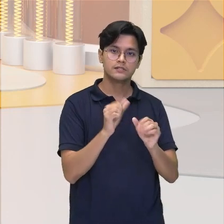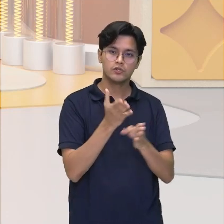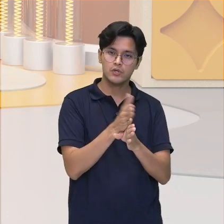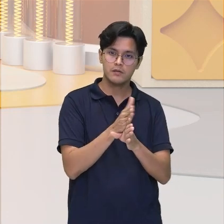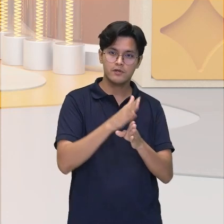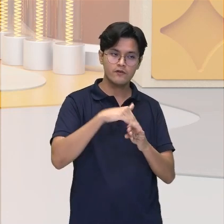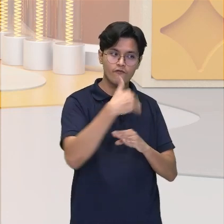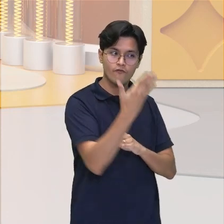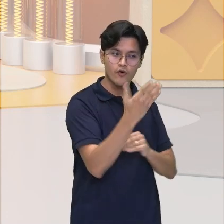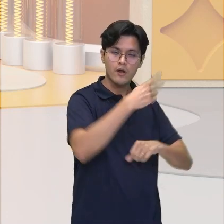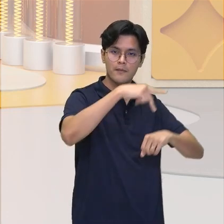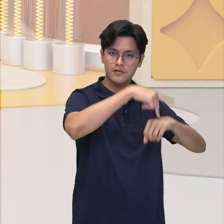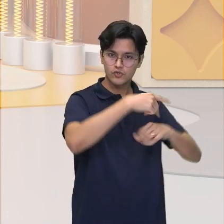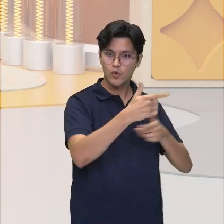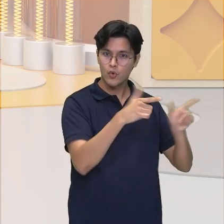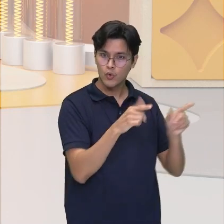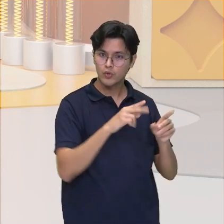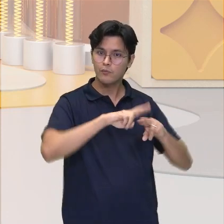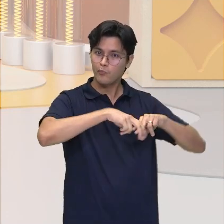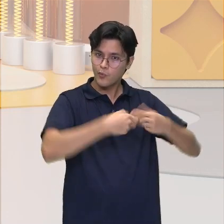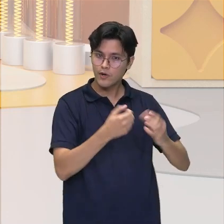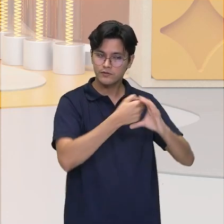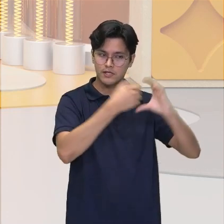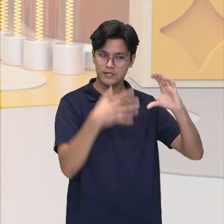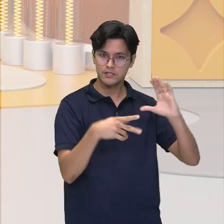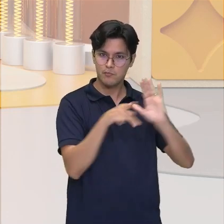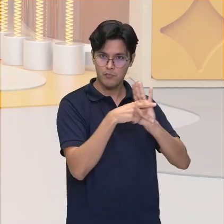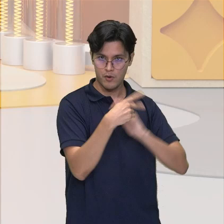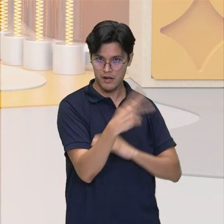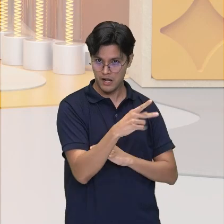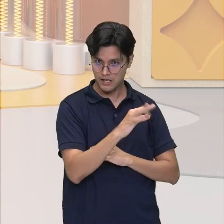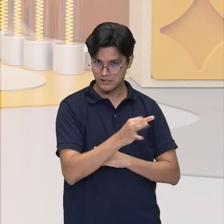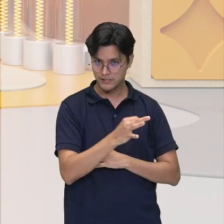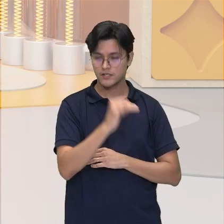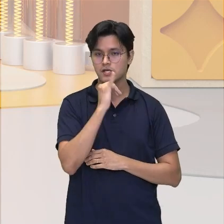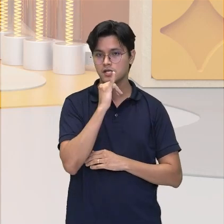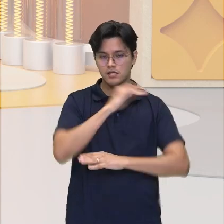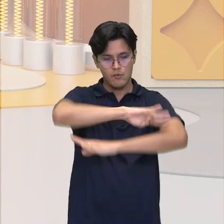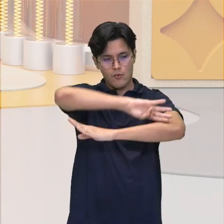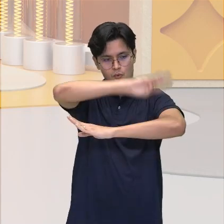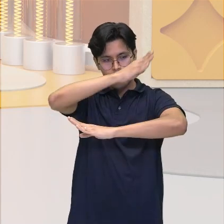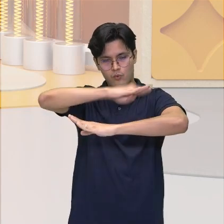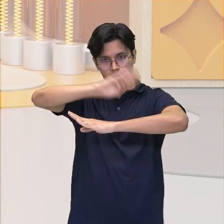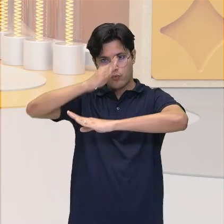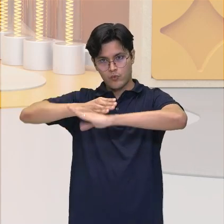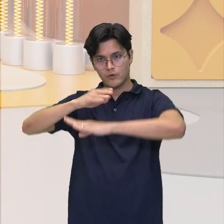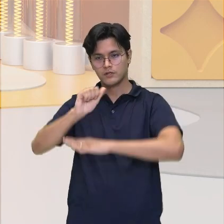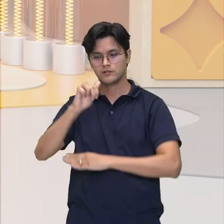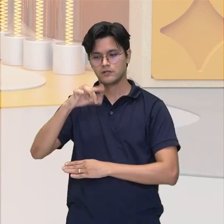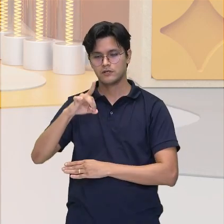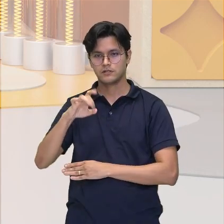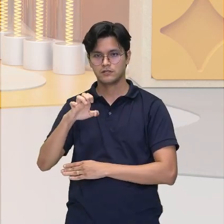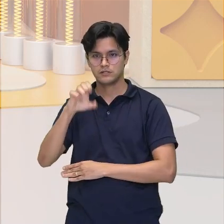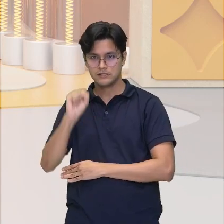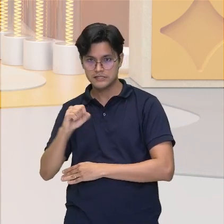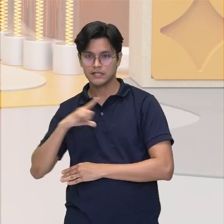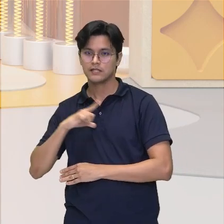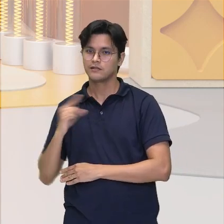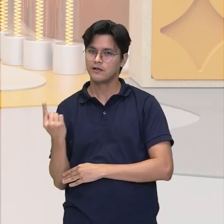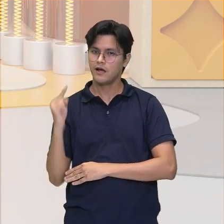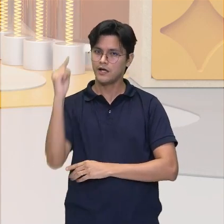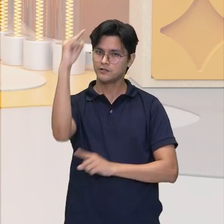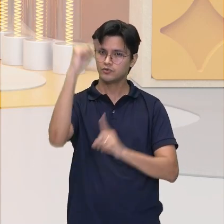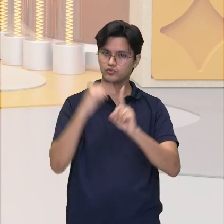das características daquelas regiões, né? Uma delas é a Cordilheira dos Andes, né? A questão ali da altitude, entre